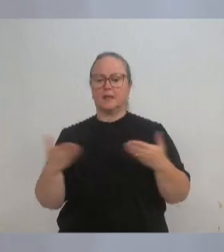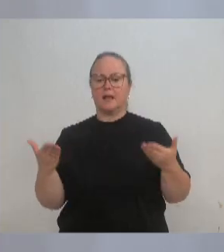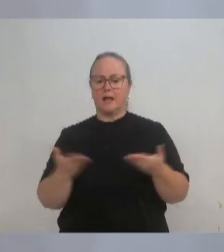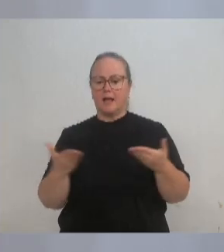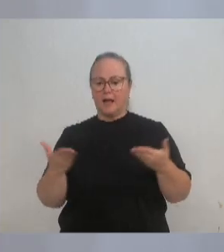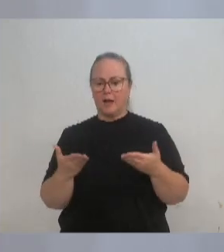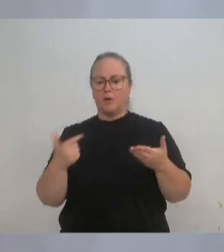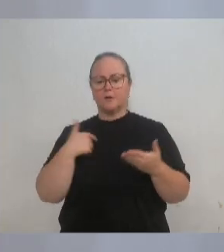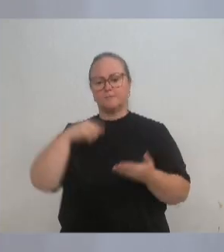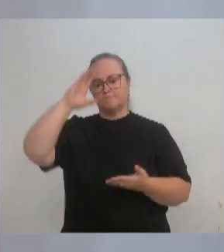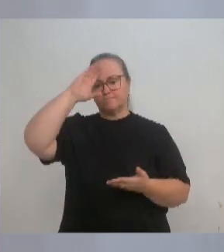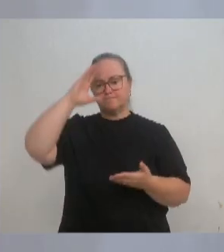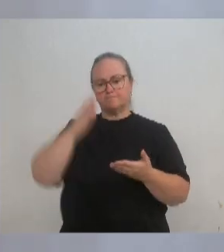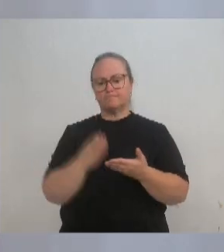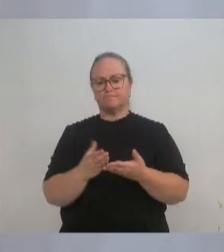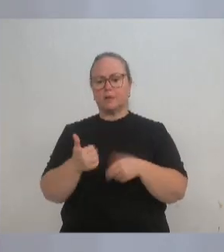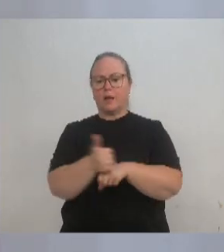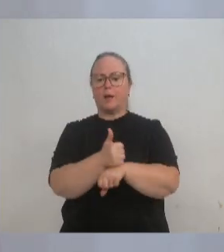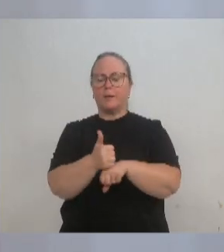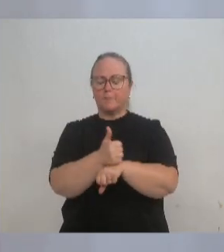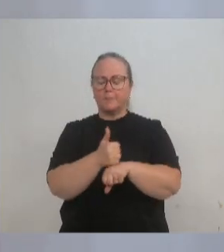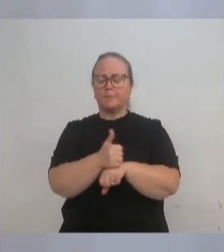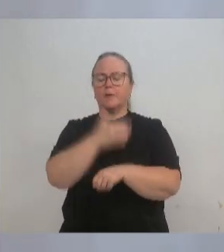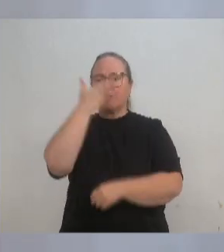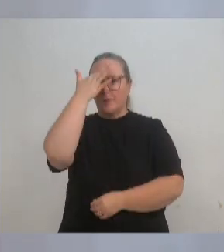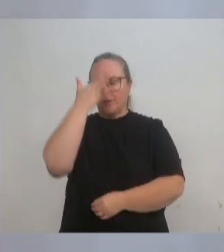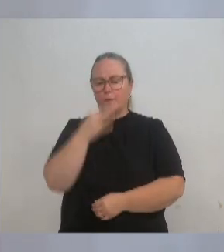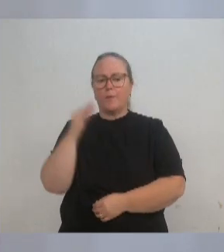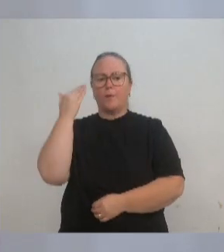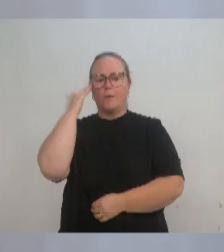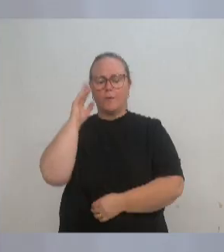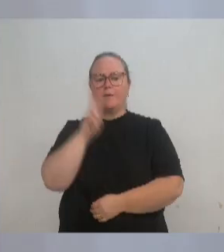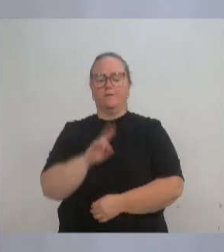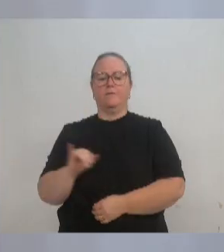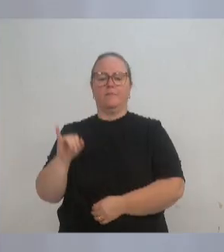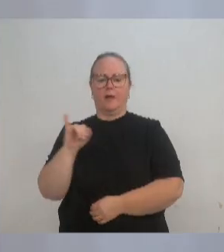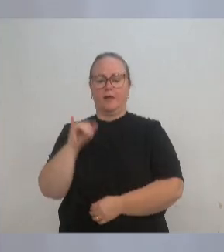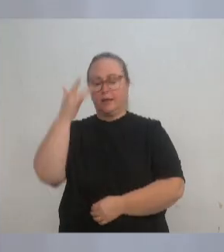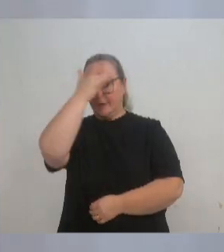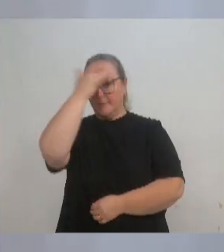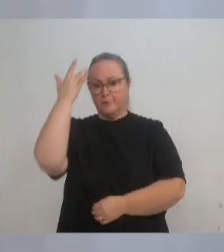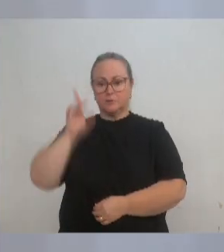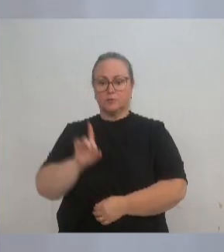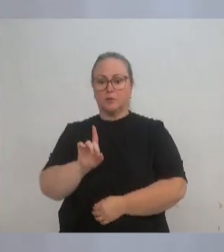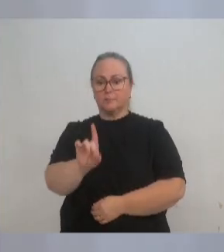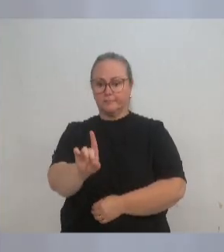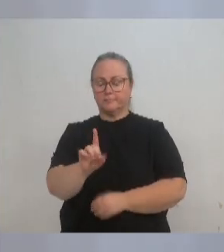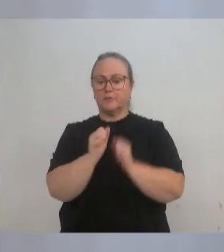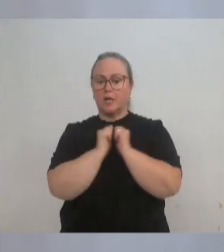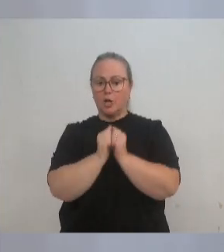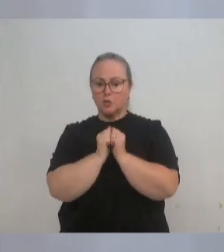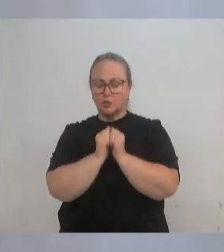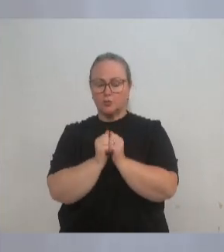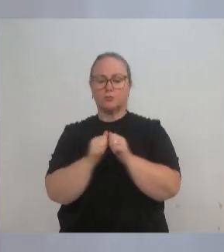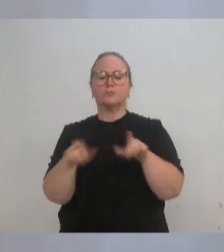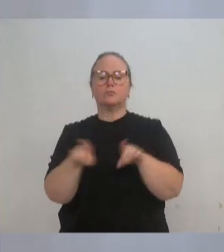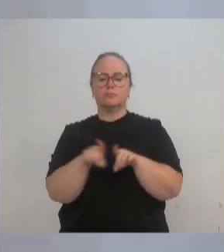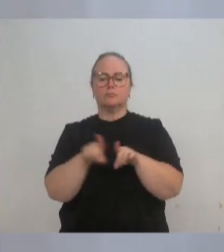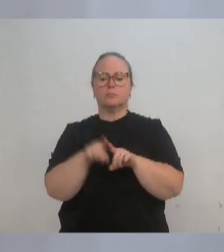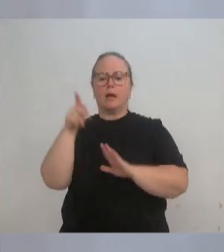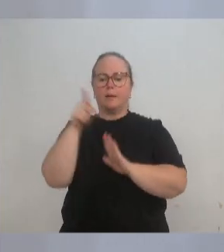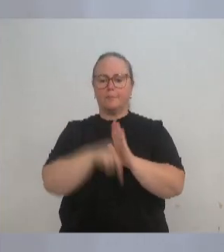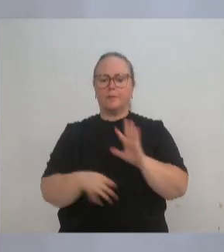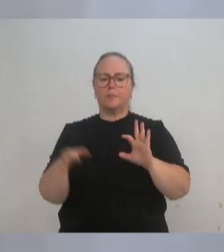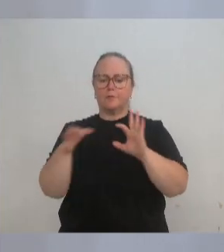acredito que os nossos profissionais vão entender, e as pessoas que forem à frente disso, que levem esse projeto de lei